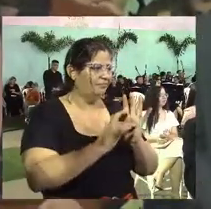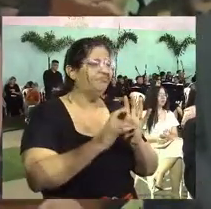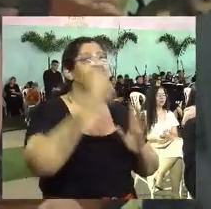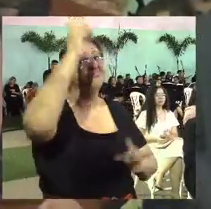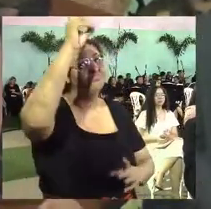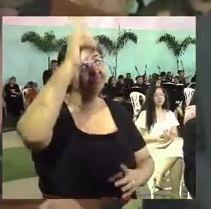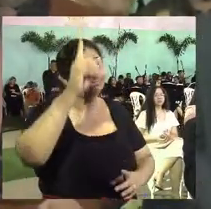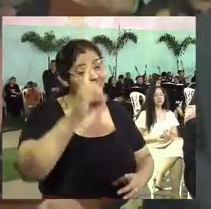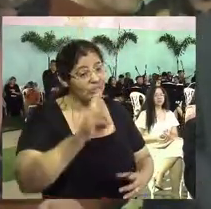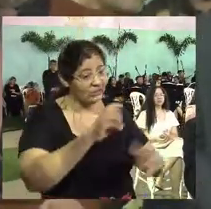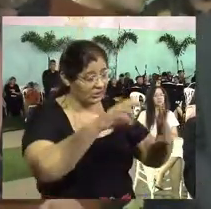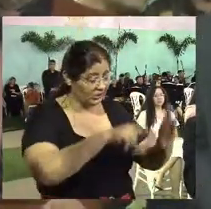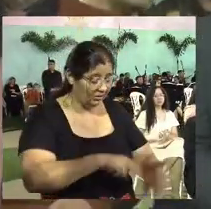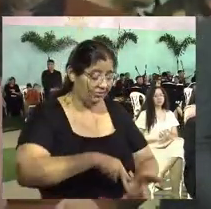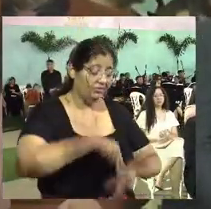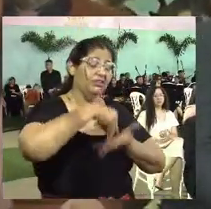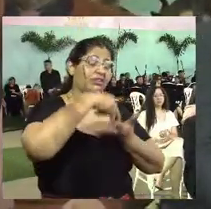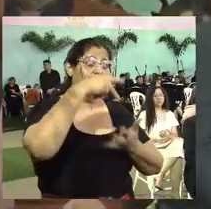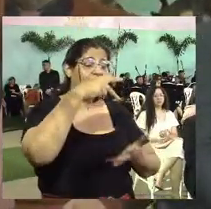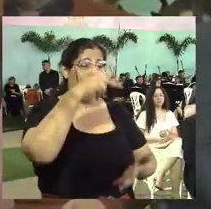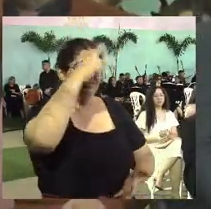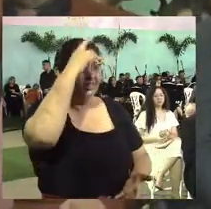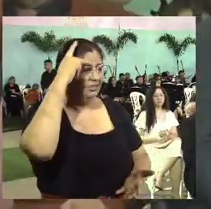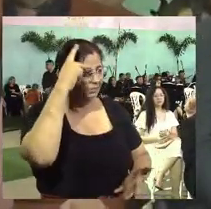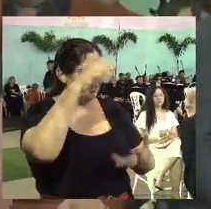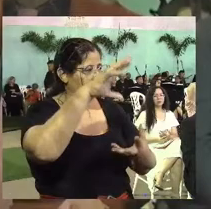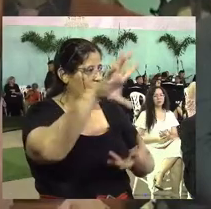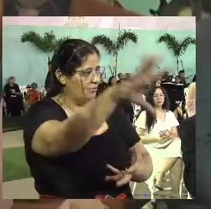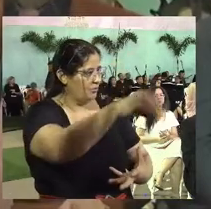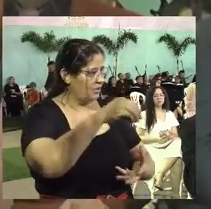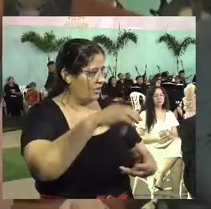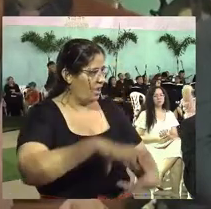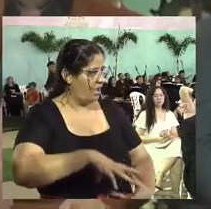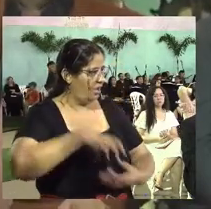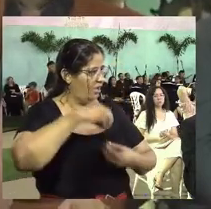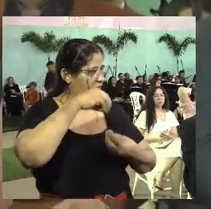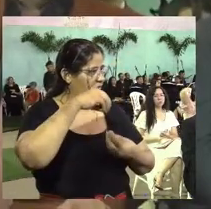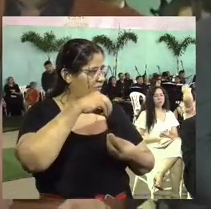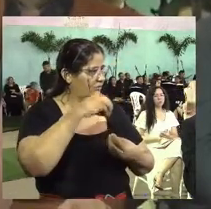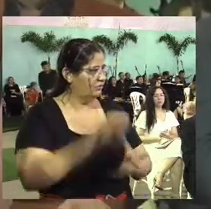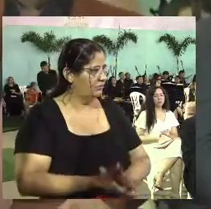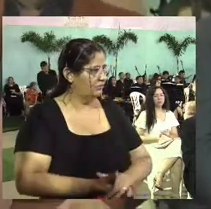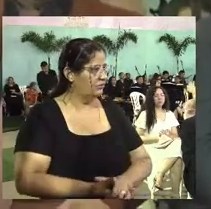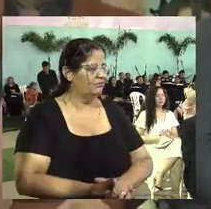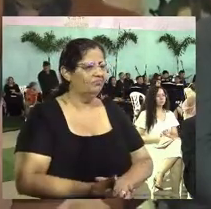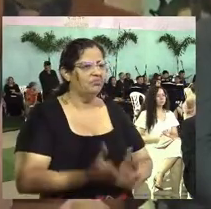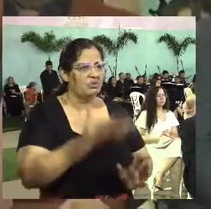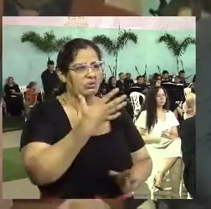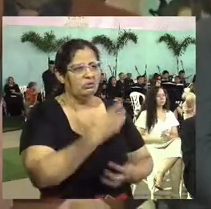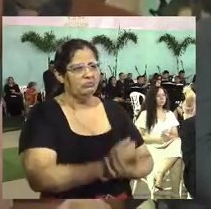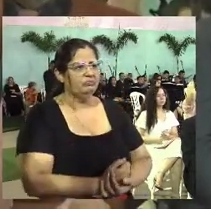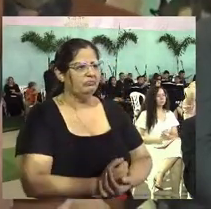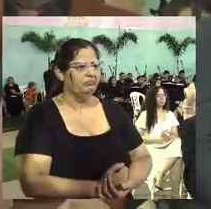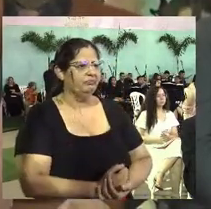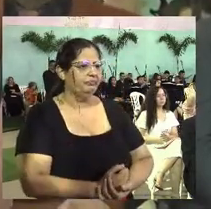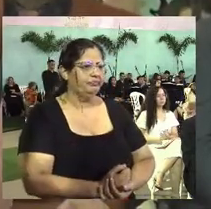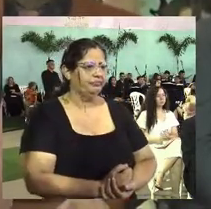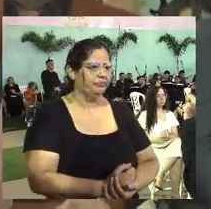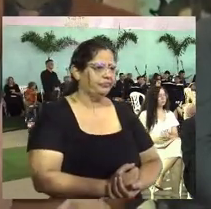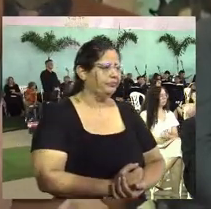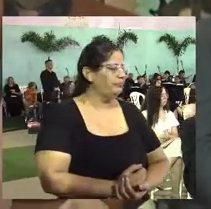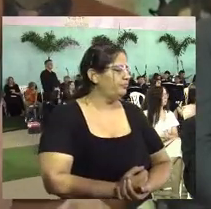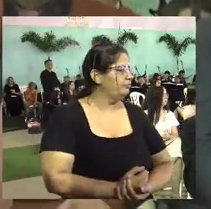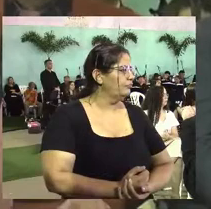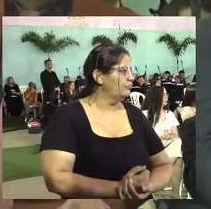Deus está levantando os novos criadores de alma Billy Granja foi o homem que ganhava milhões de almas rainha de boca